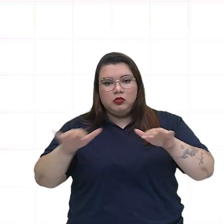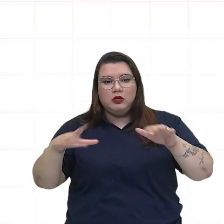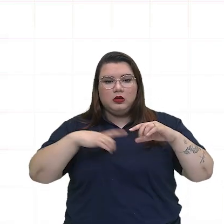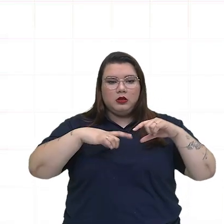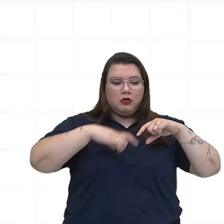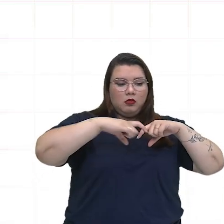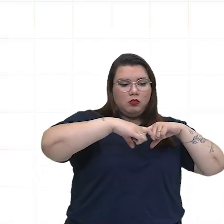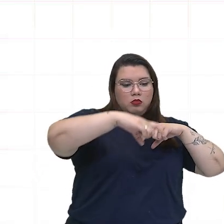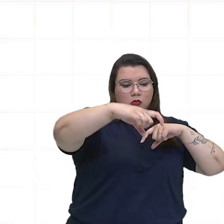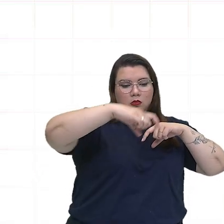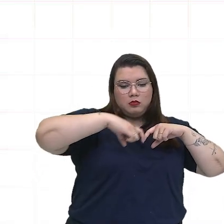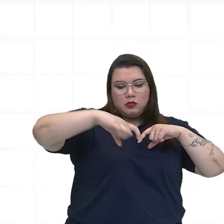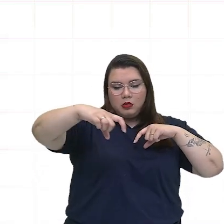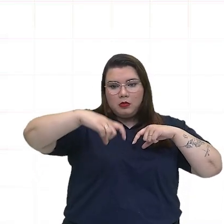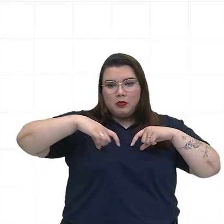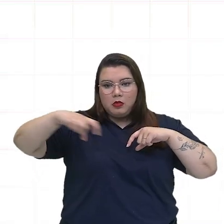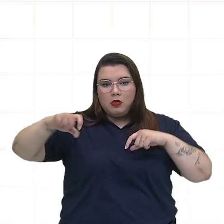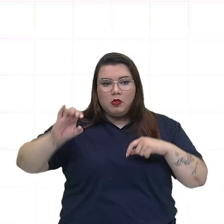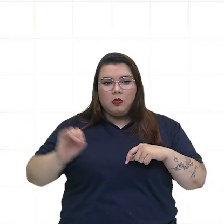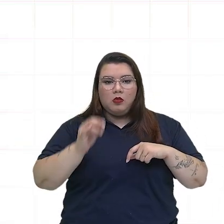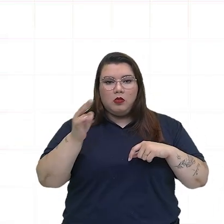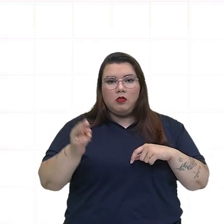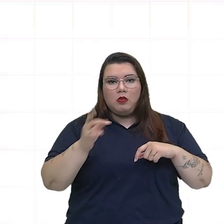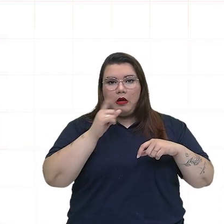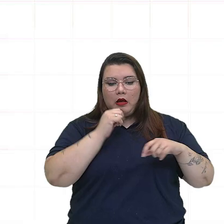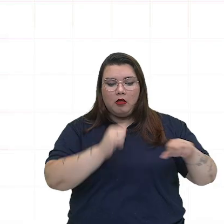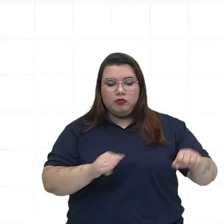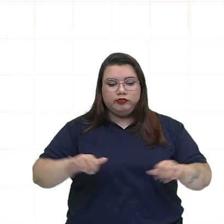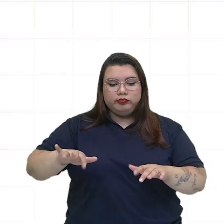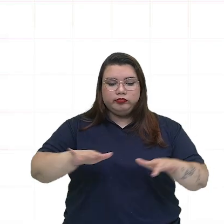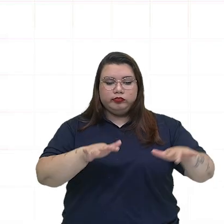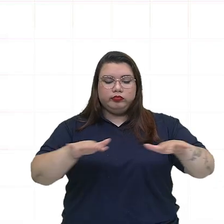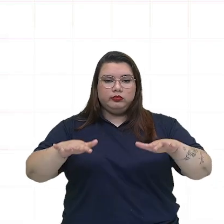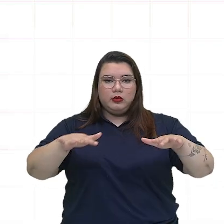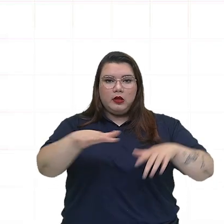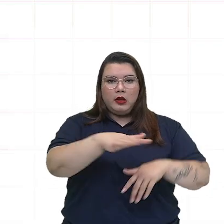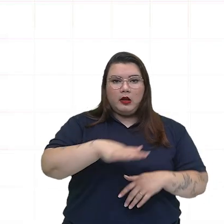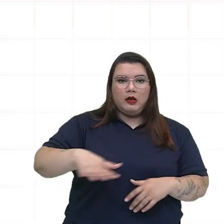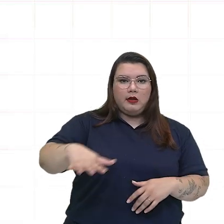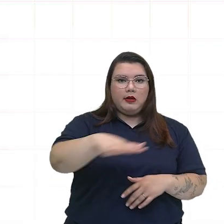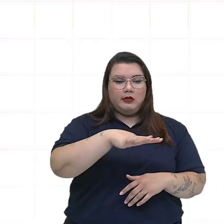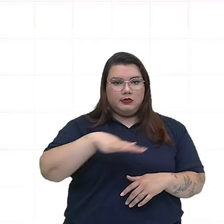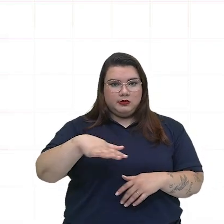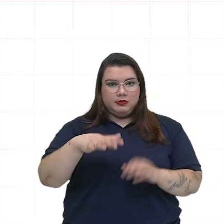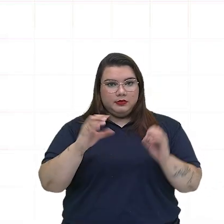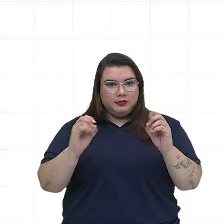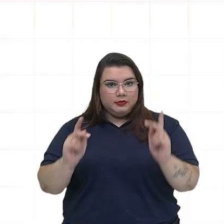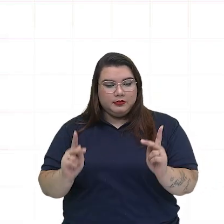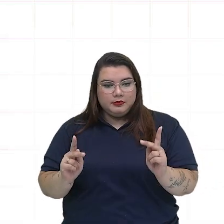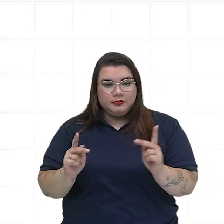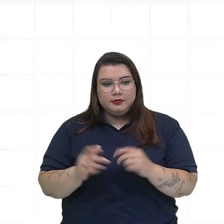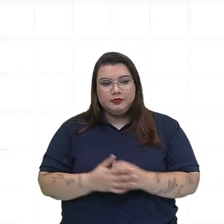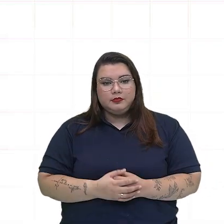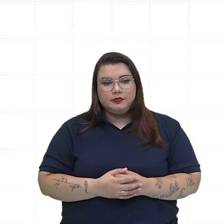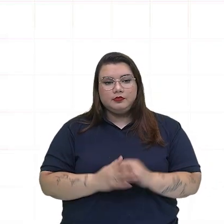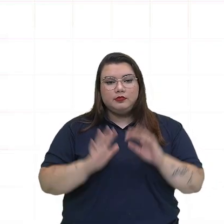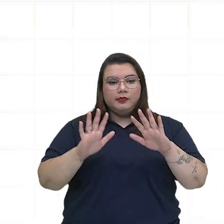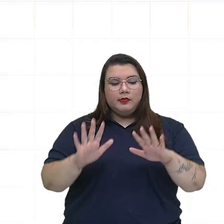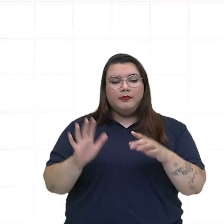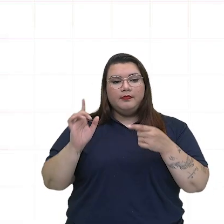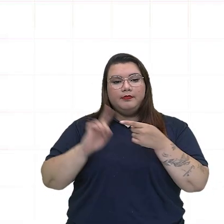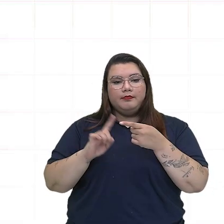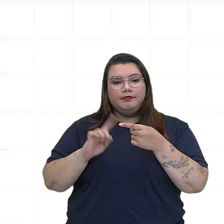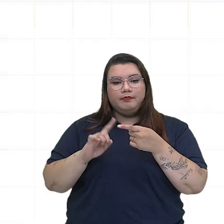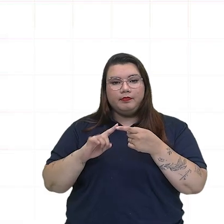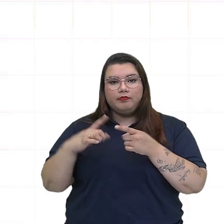de canais ou do alagamento de determinadas áreas, tá certo? Vamos observar